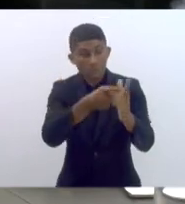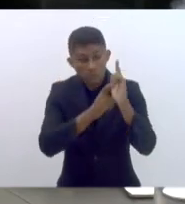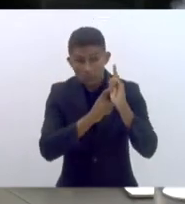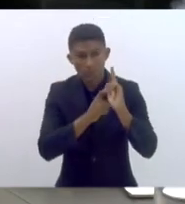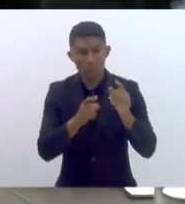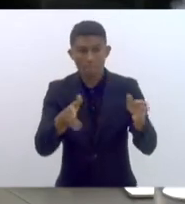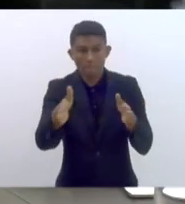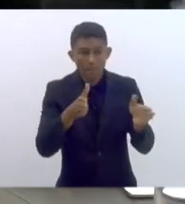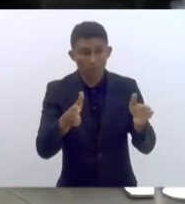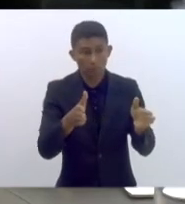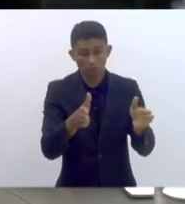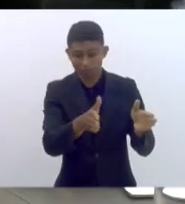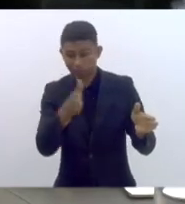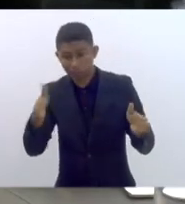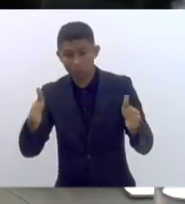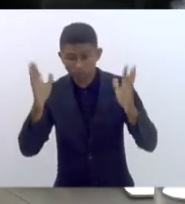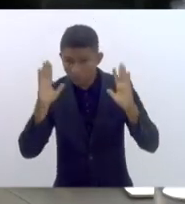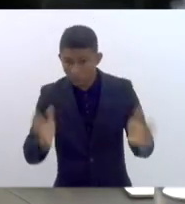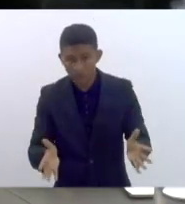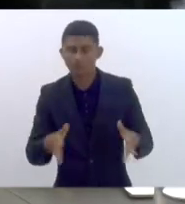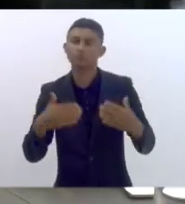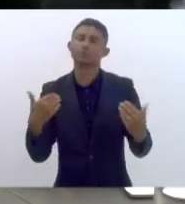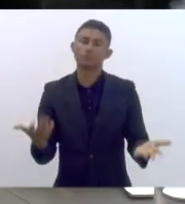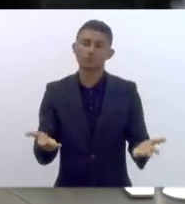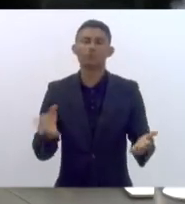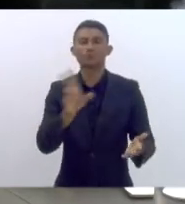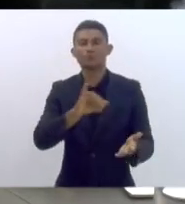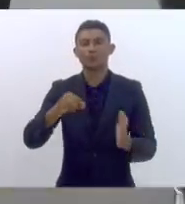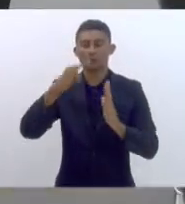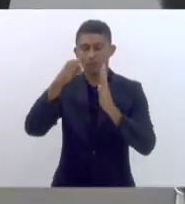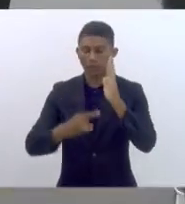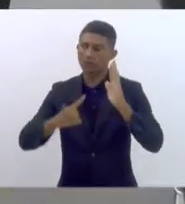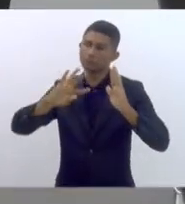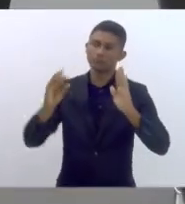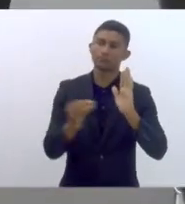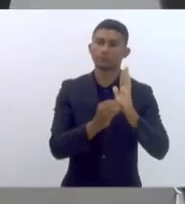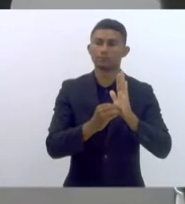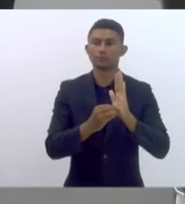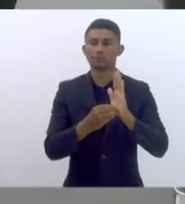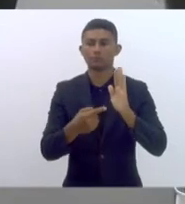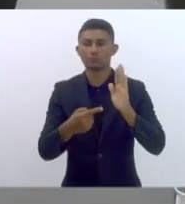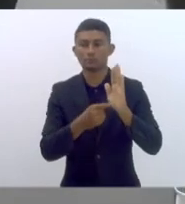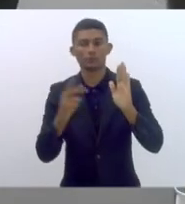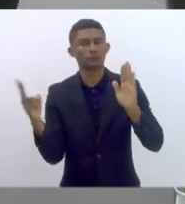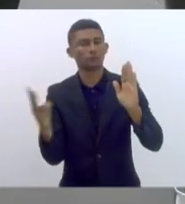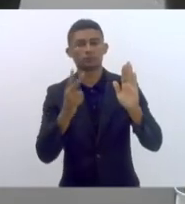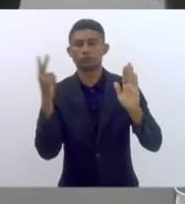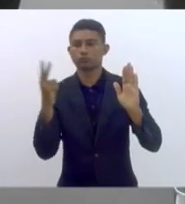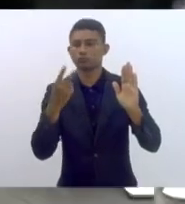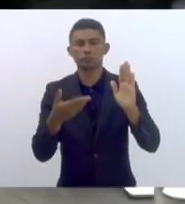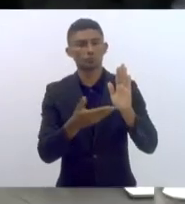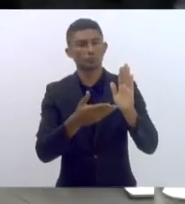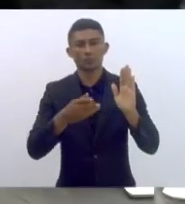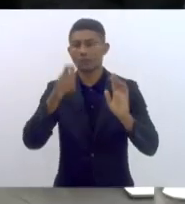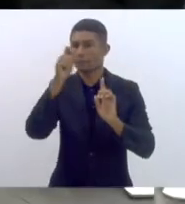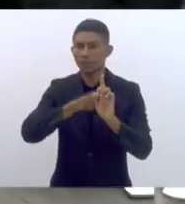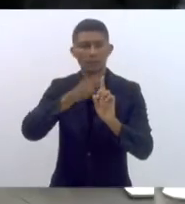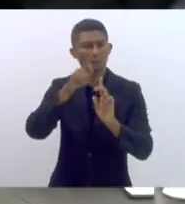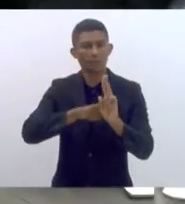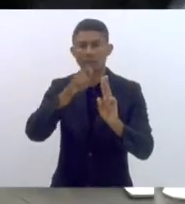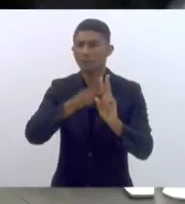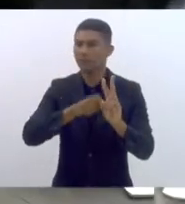Estado com o Banco do Brasil, ele vai alimentar esse contrato. Então, esse saldo desse contrato vai estar todo mês